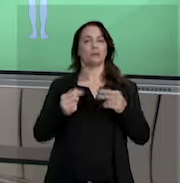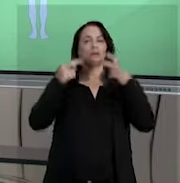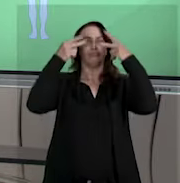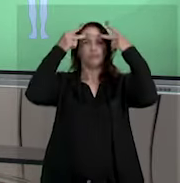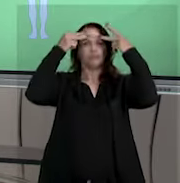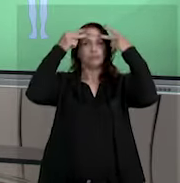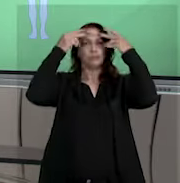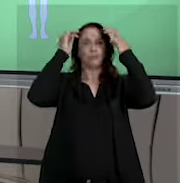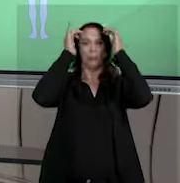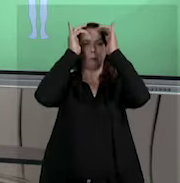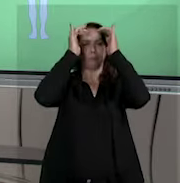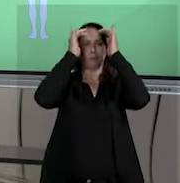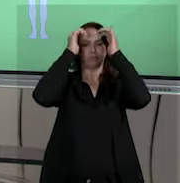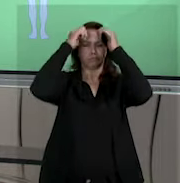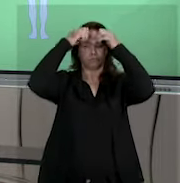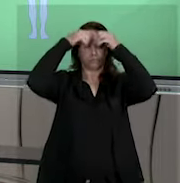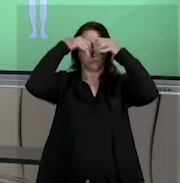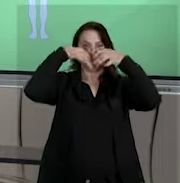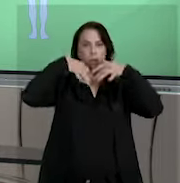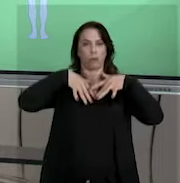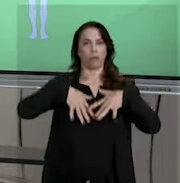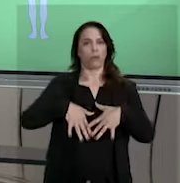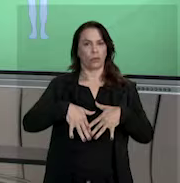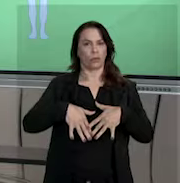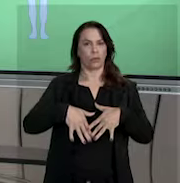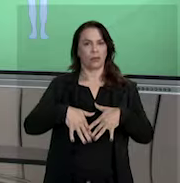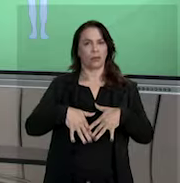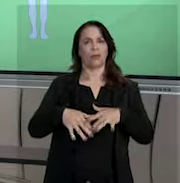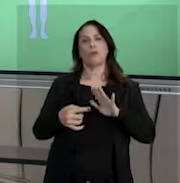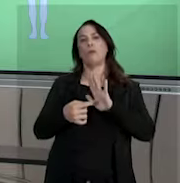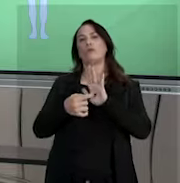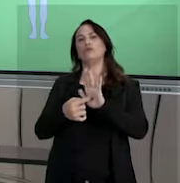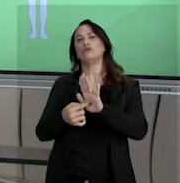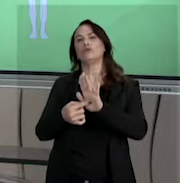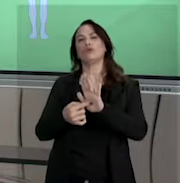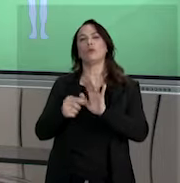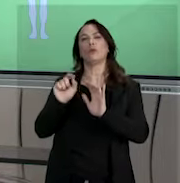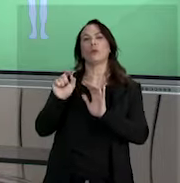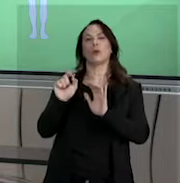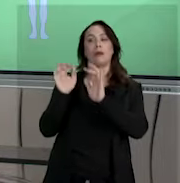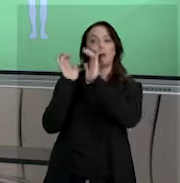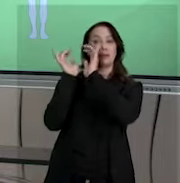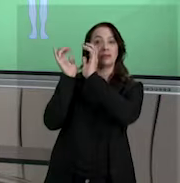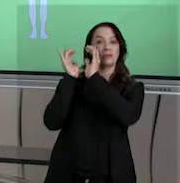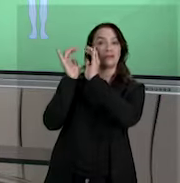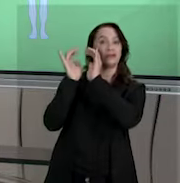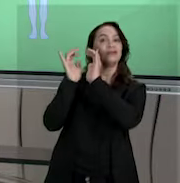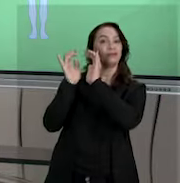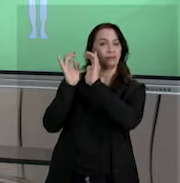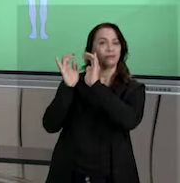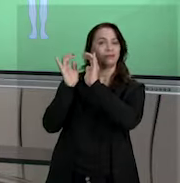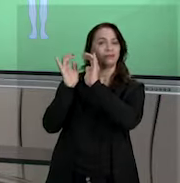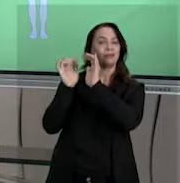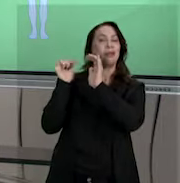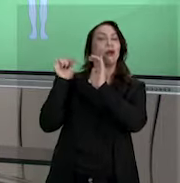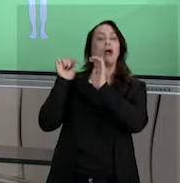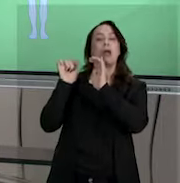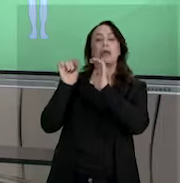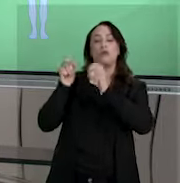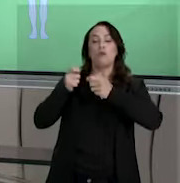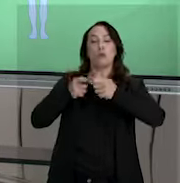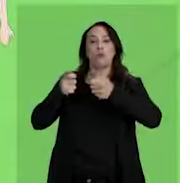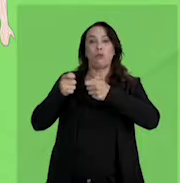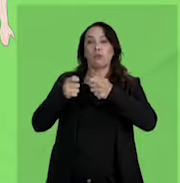no bonequinho, mostrando somente o cérebro, né, Ludmila? Ele coordena todos os demais, mas